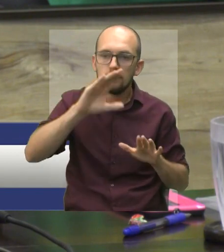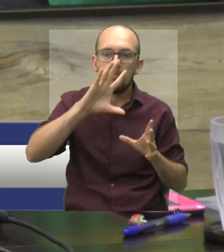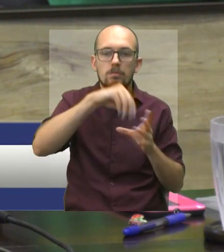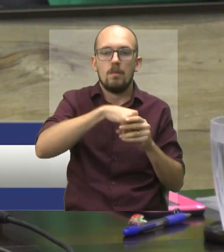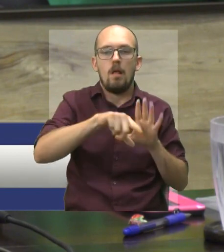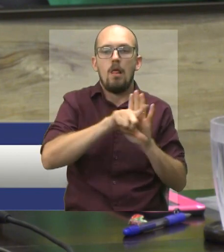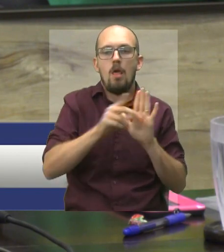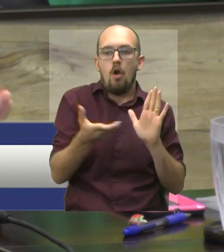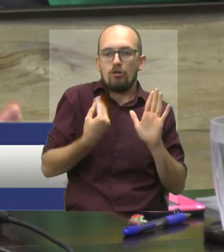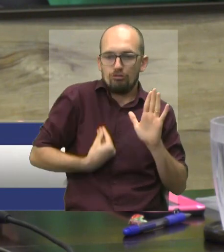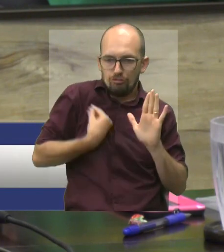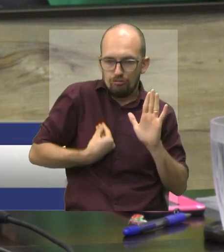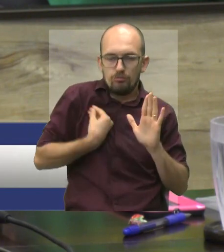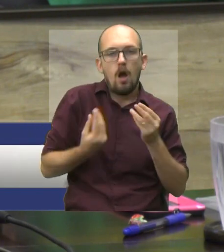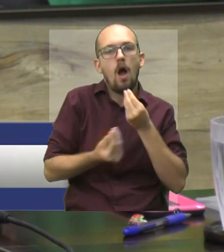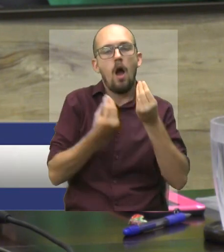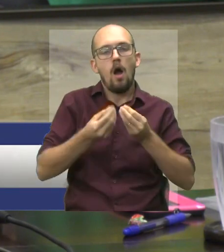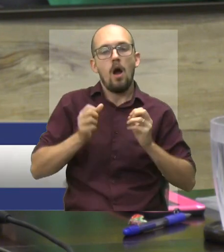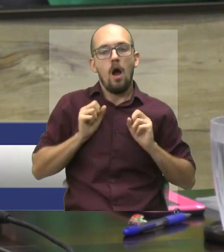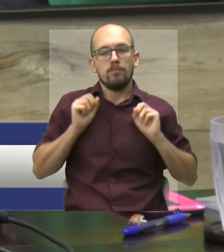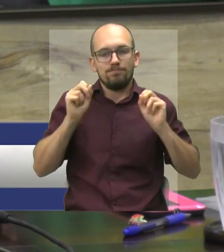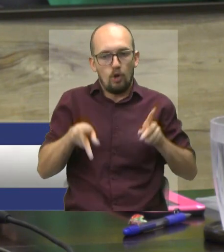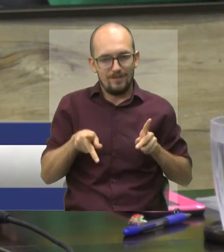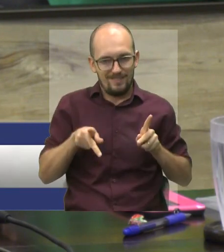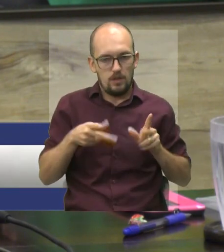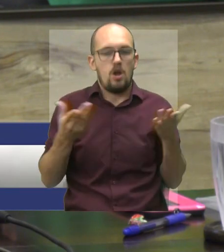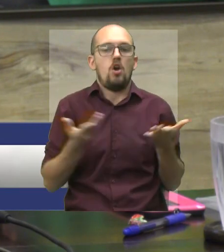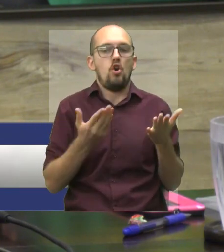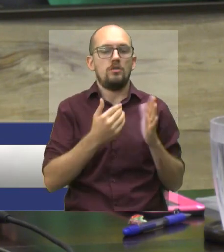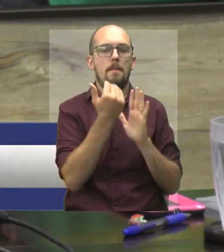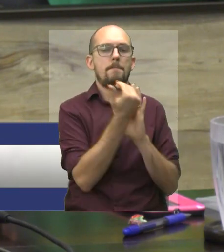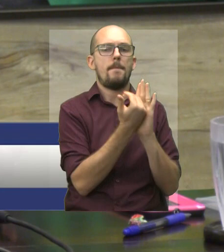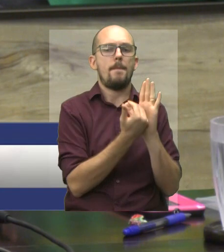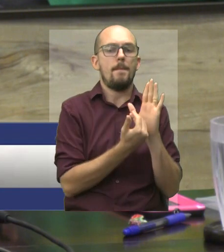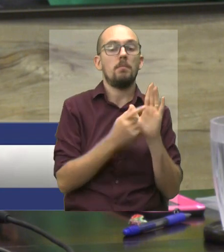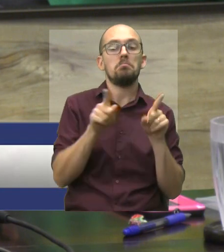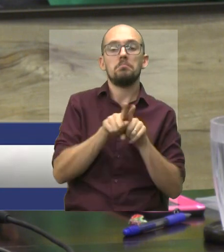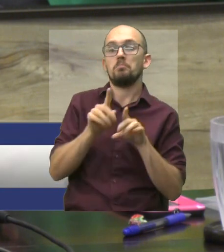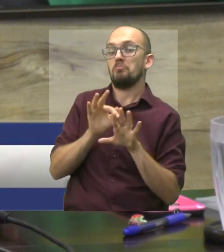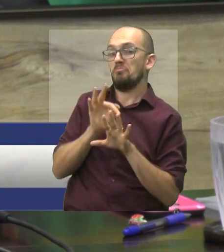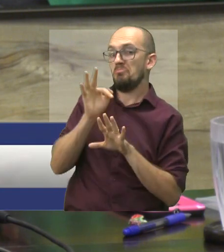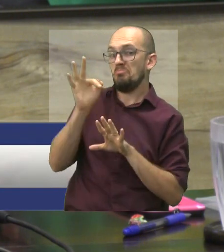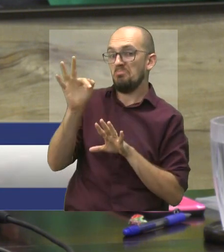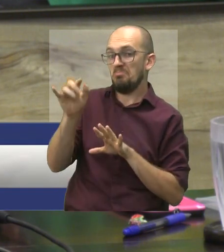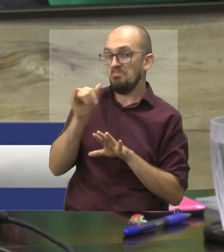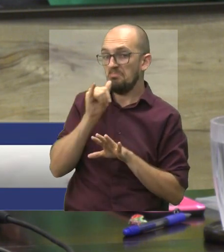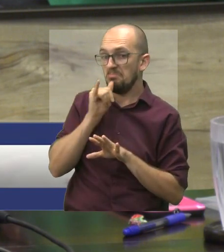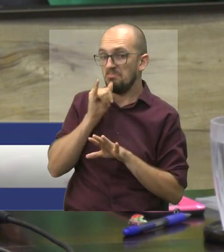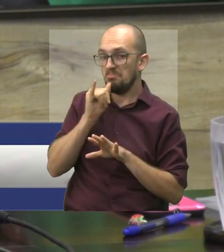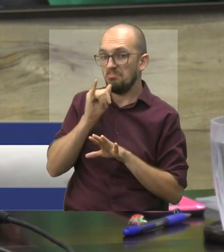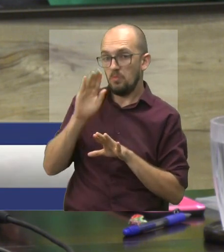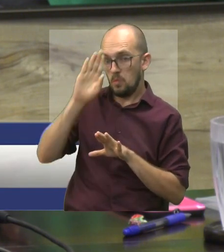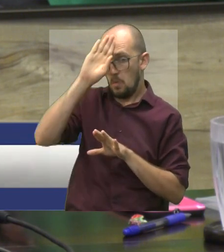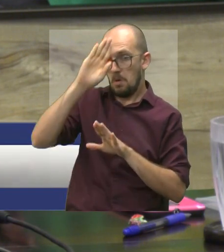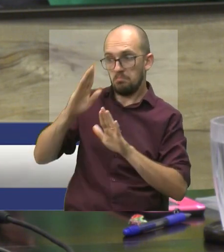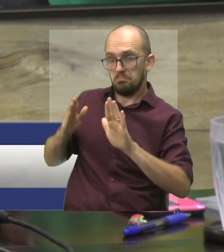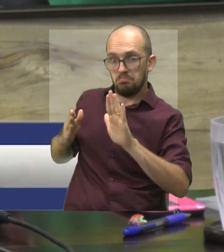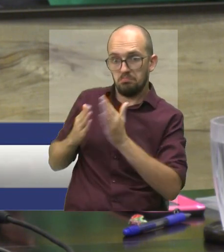para as concessões dos benefícios atualmente e como eles ficarão se essa reforma for aprovada.